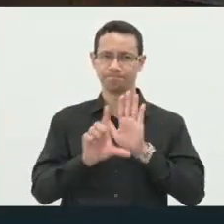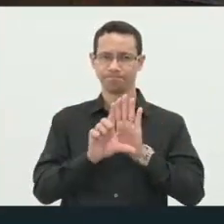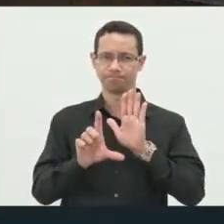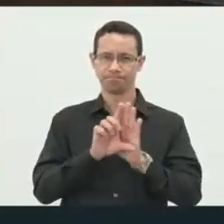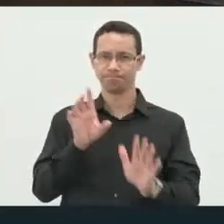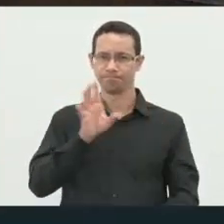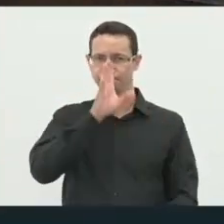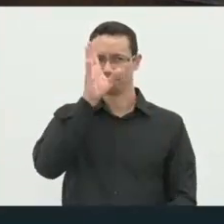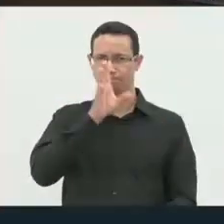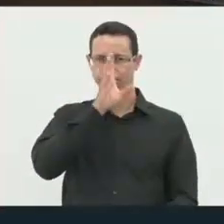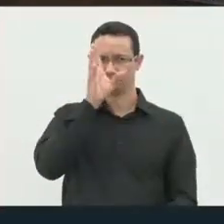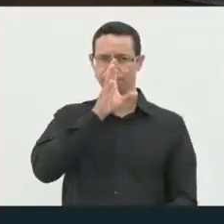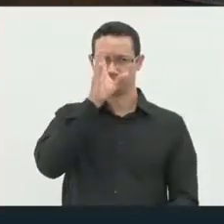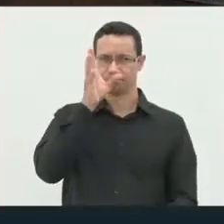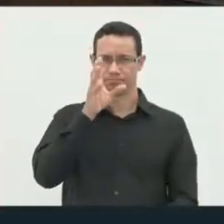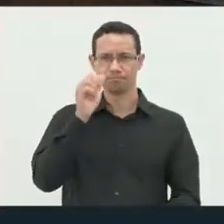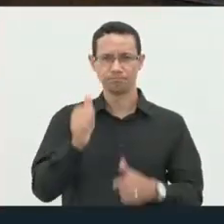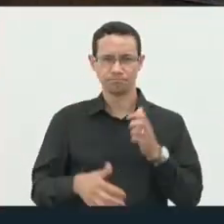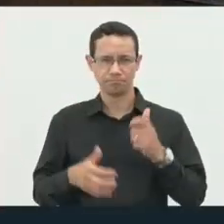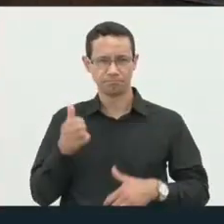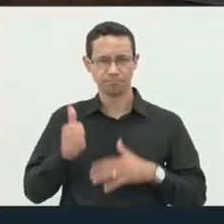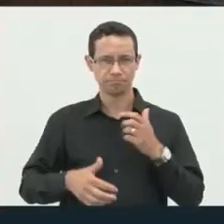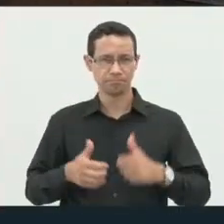ao que o vereador mencionou